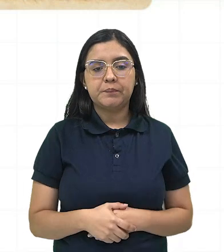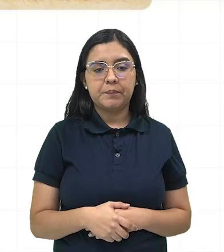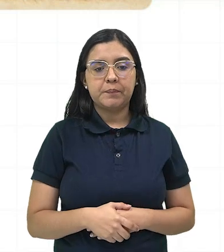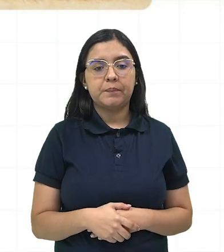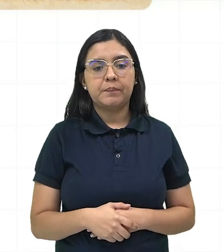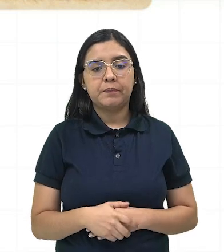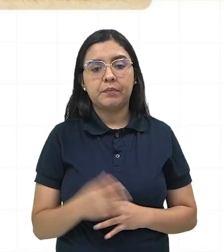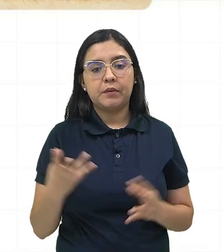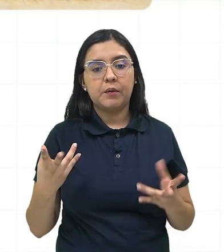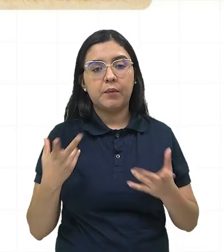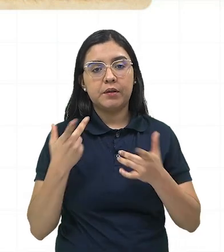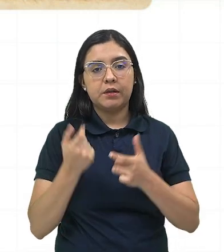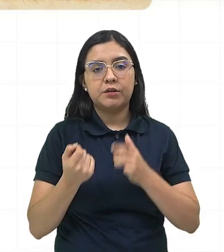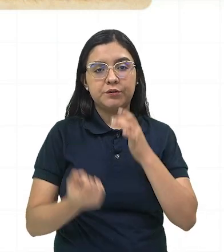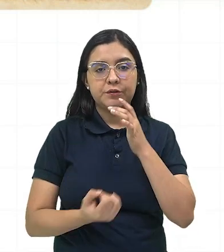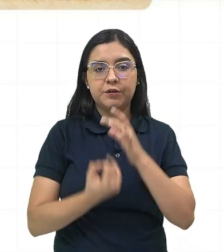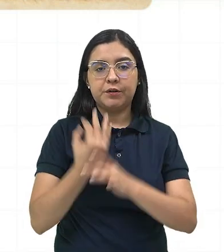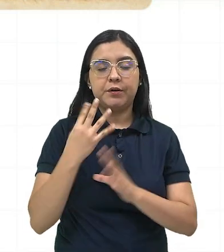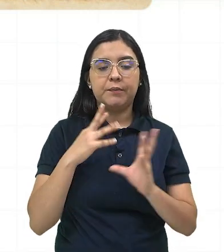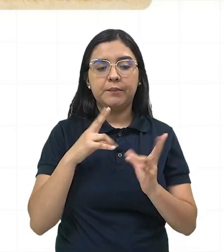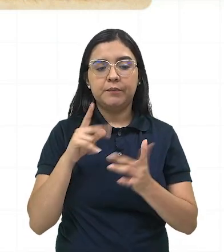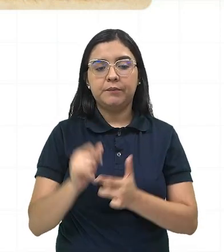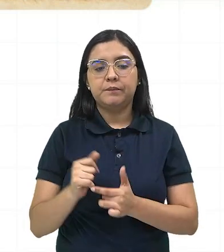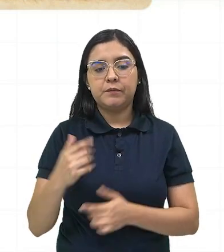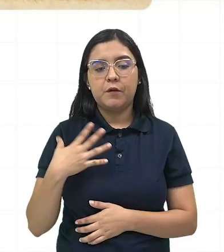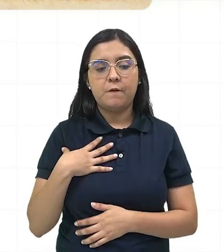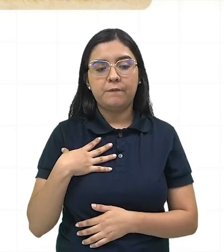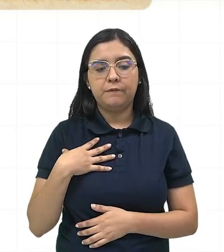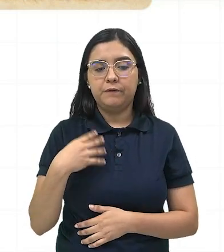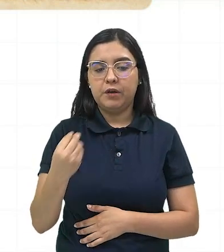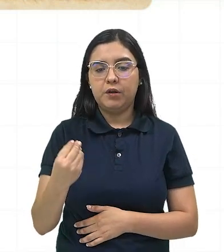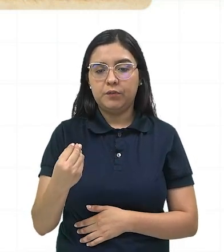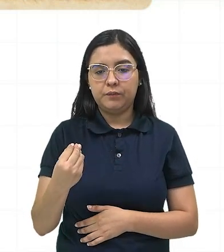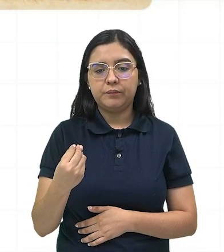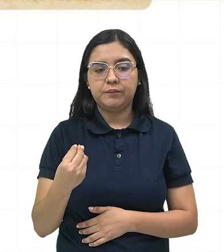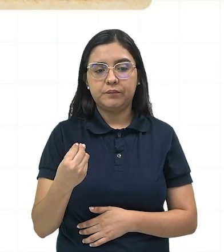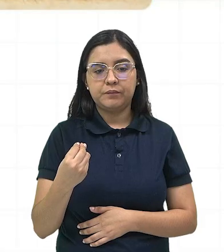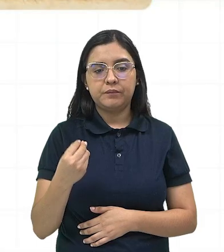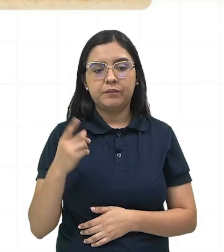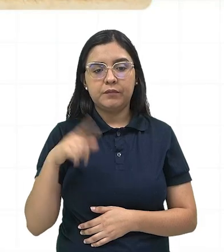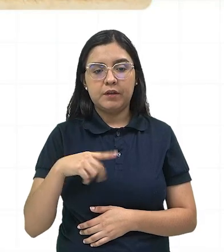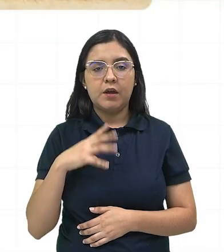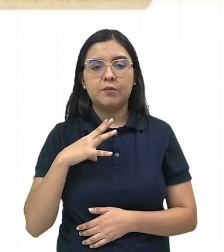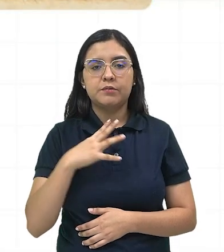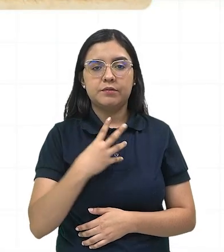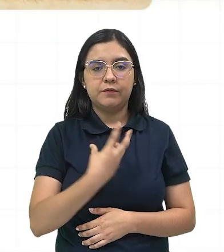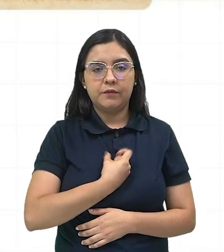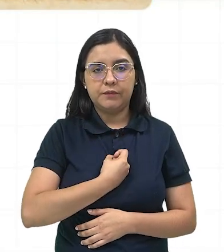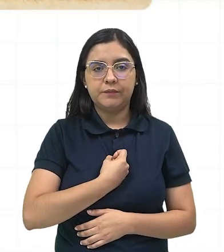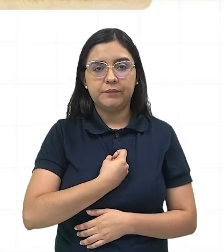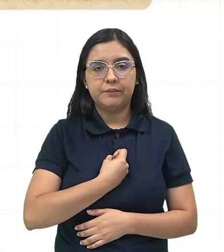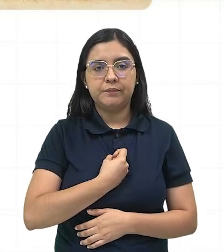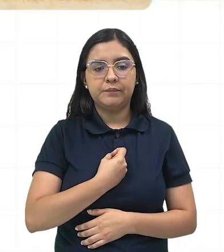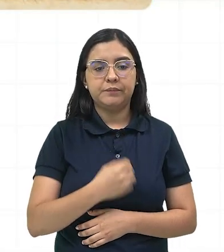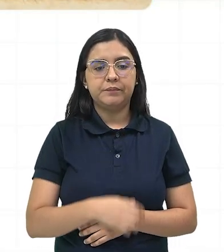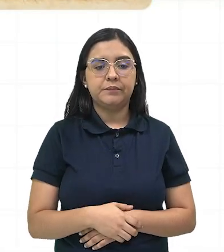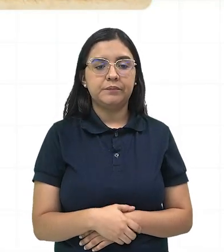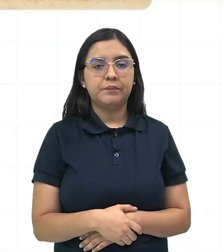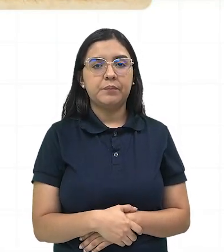tem a qualidade de criar o mundo. O Filho, que é o Salvador,